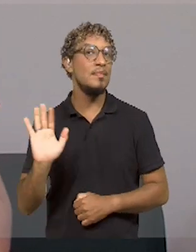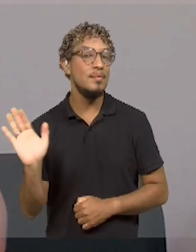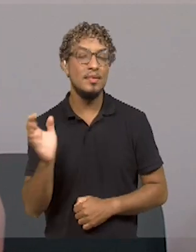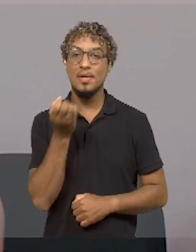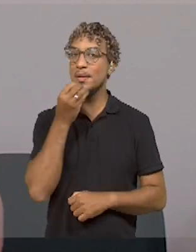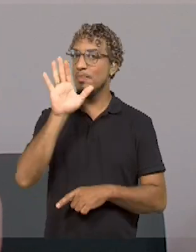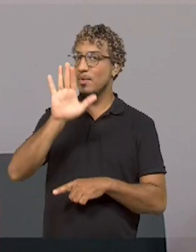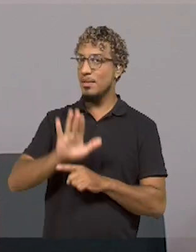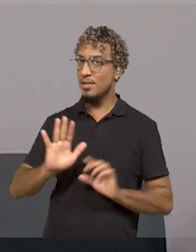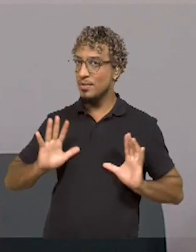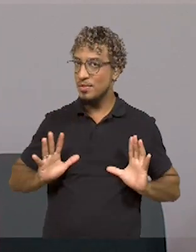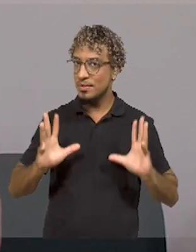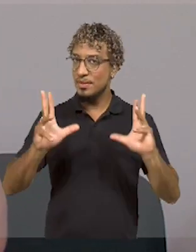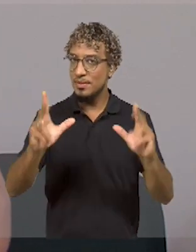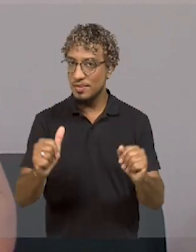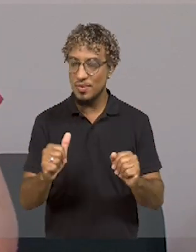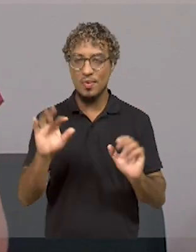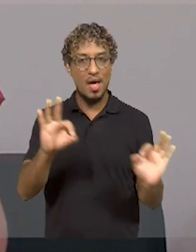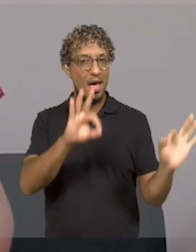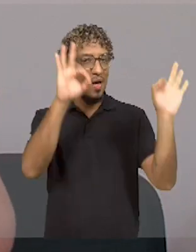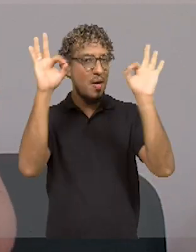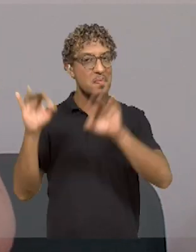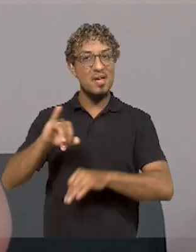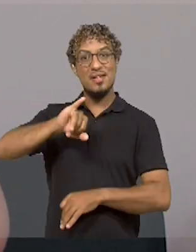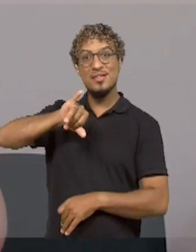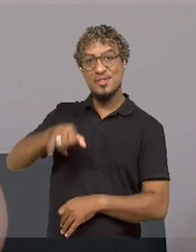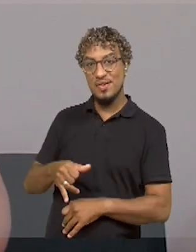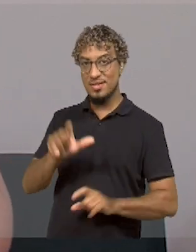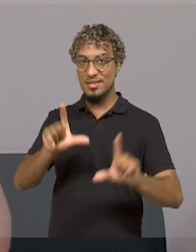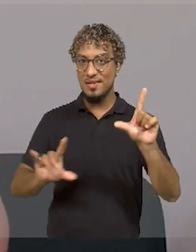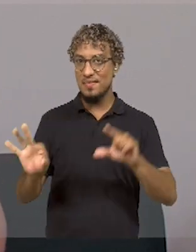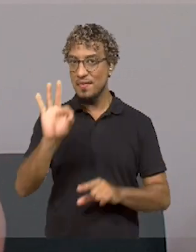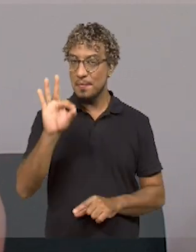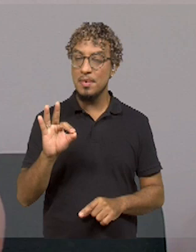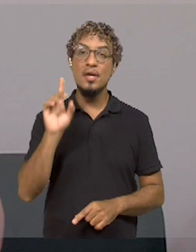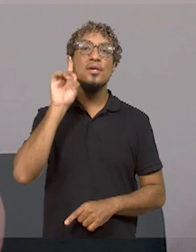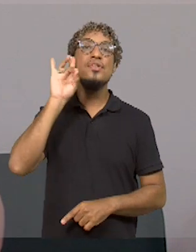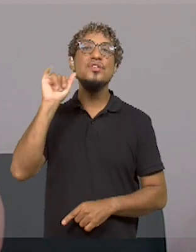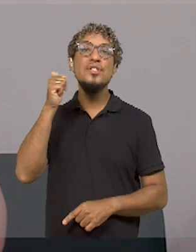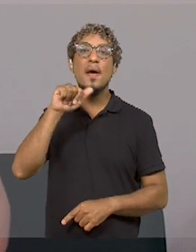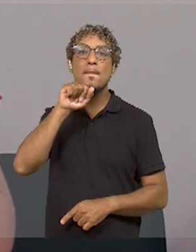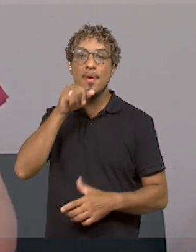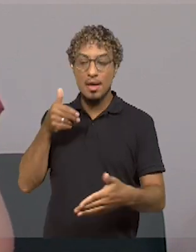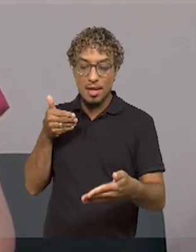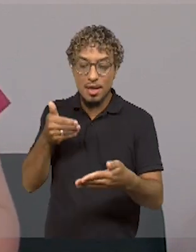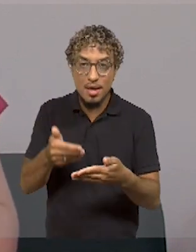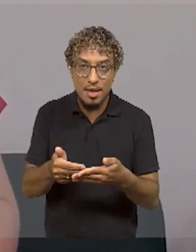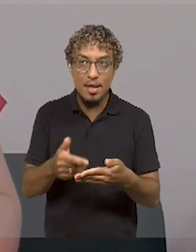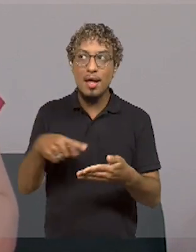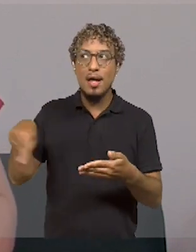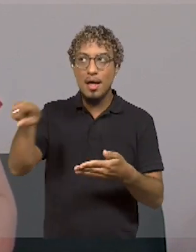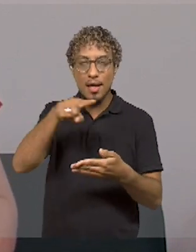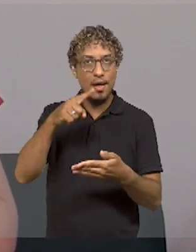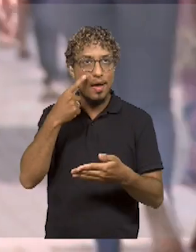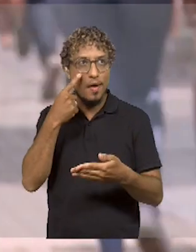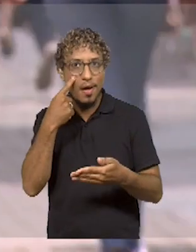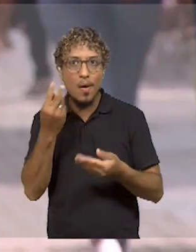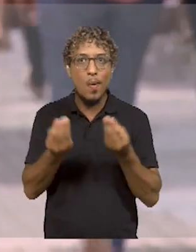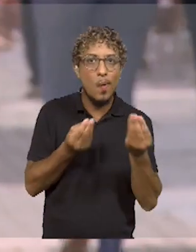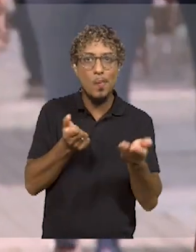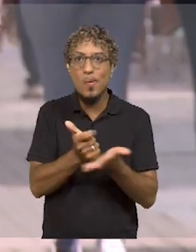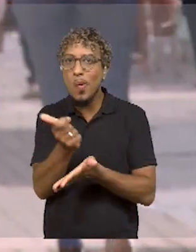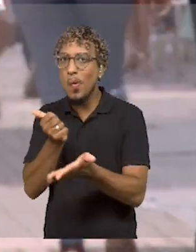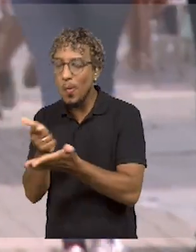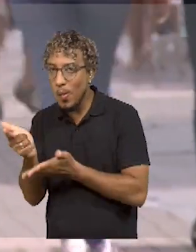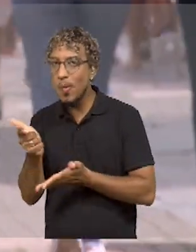Olá, boa tarde a todos que acompanham o JTV UFMA. Dia das Mães está chegando e muita gente já está de olho na compra dos presentes. Mas é